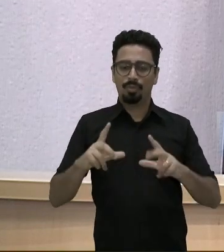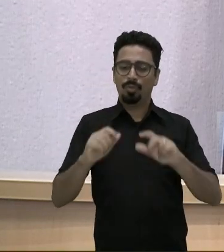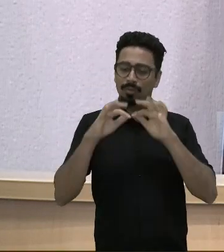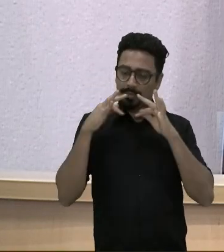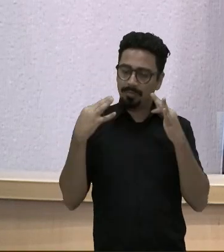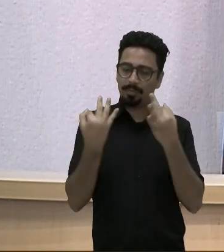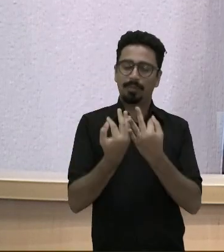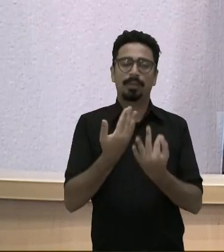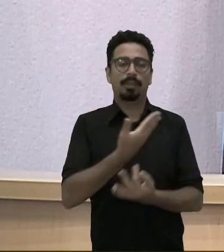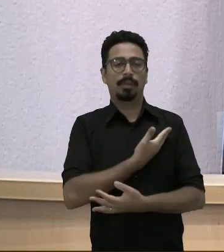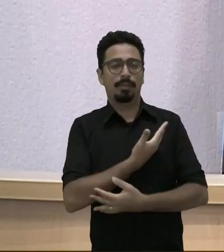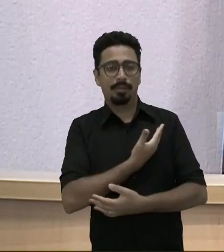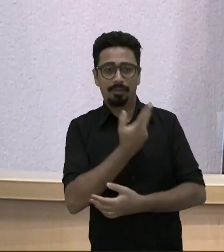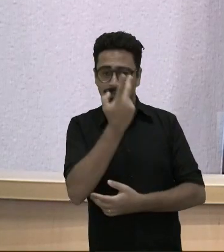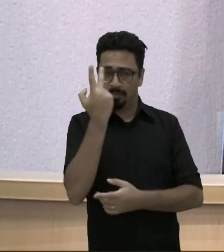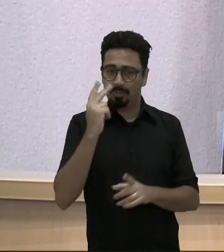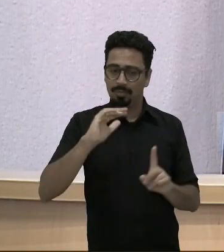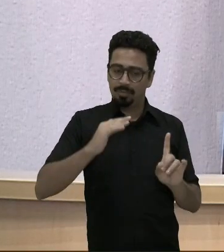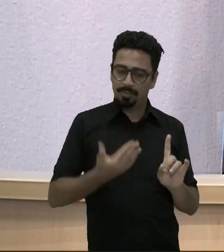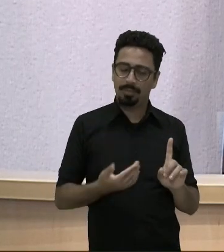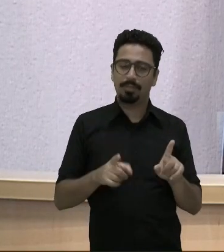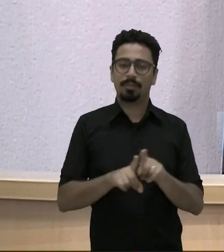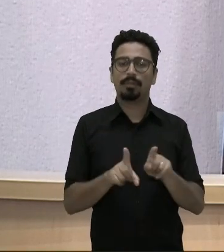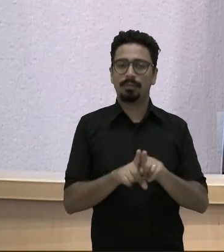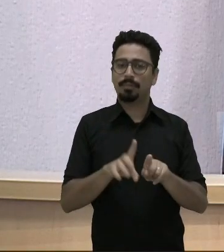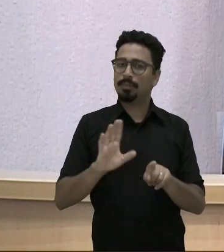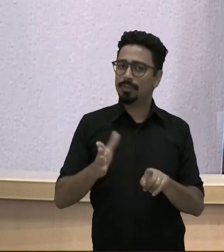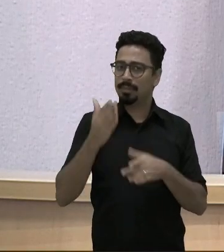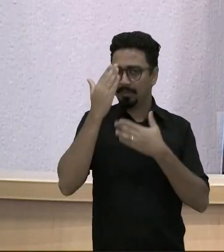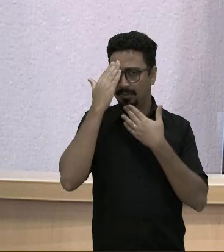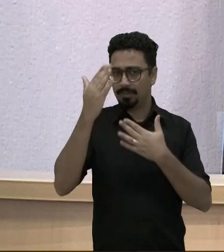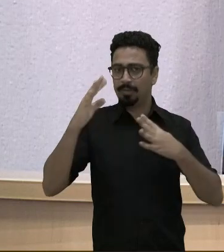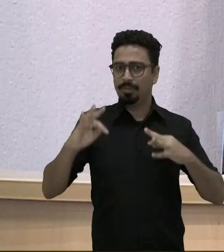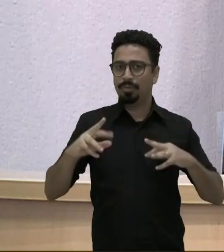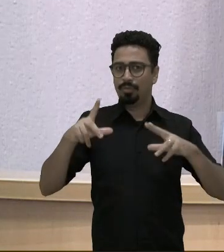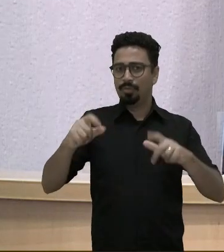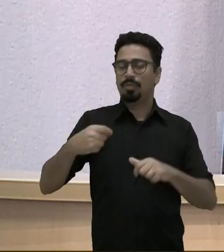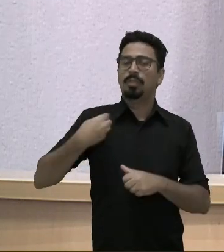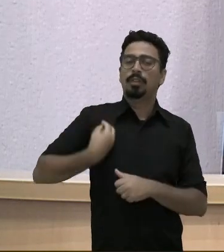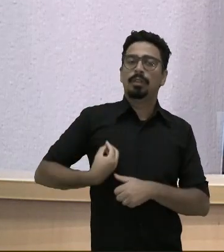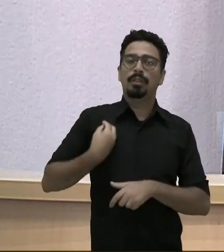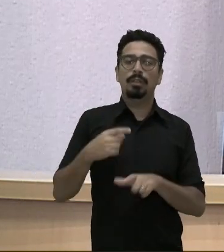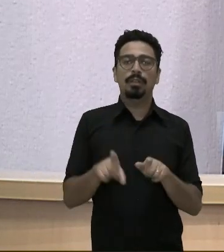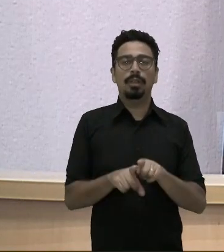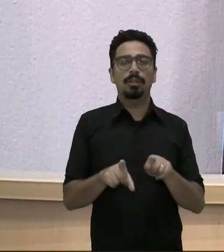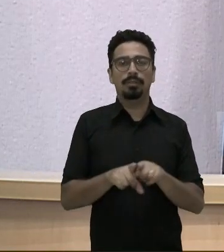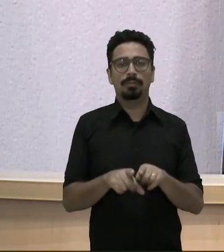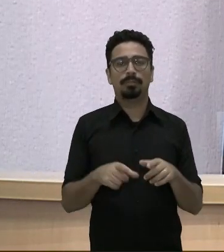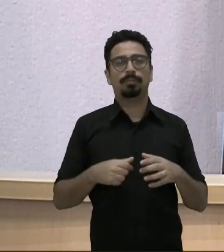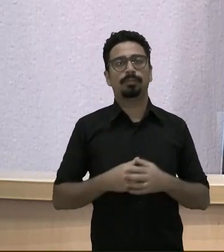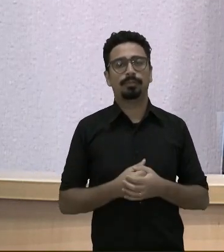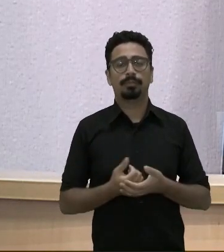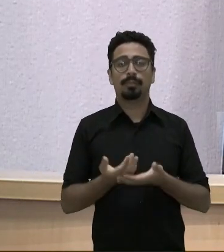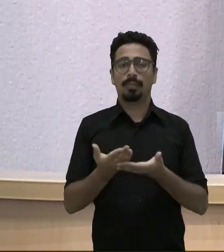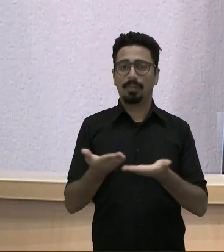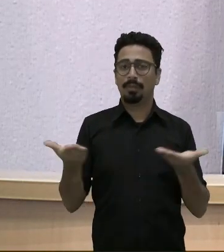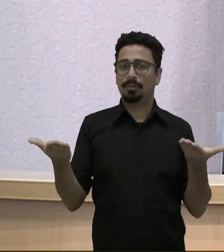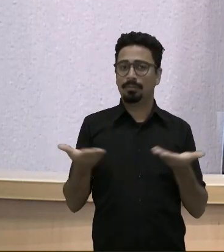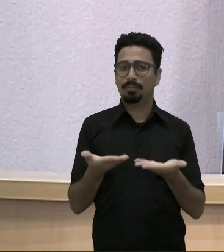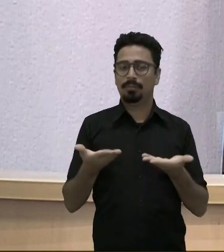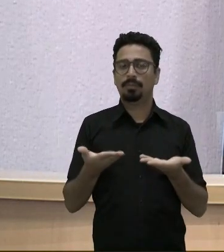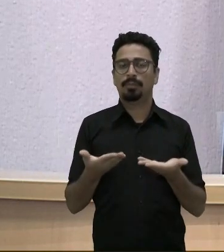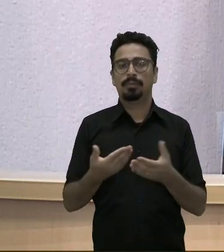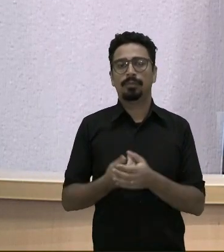os amigos, os homenageados que aqui estão, agradecer a presença de todas e todos aqui presentes e anunciamos neste momento para